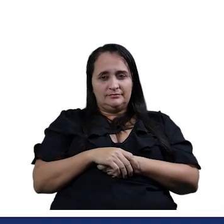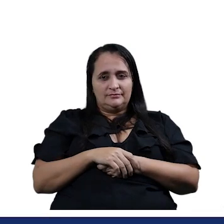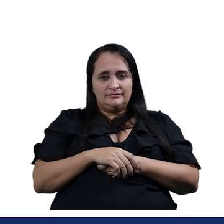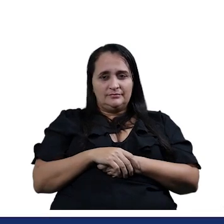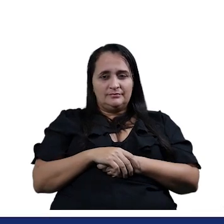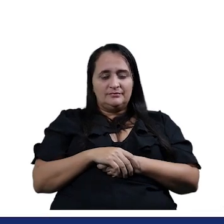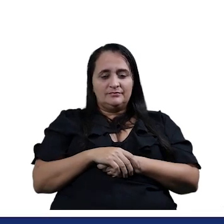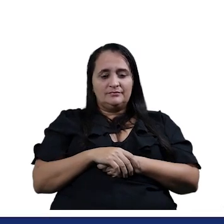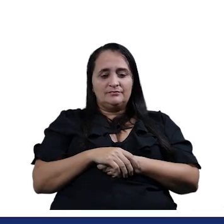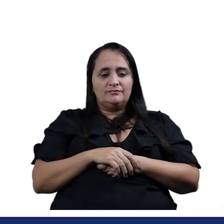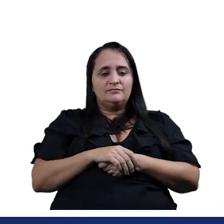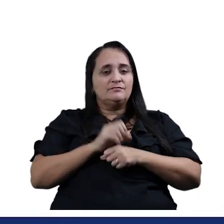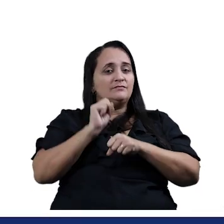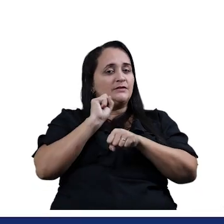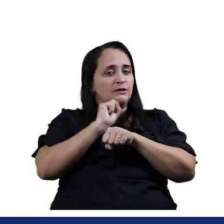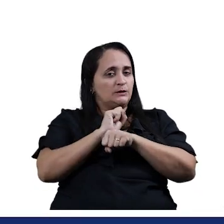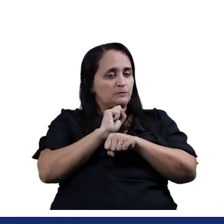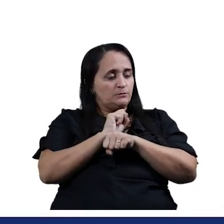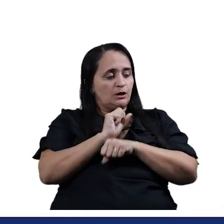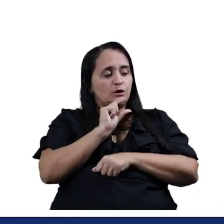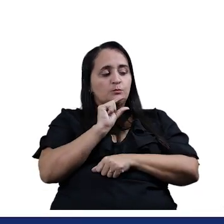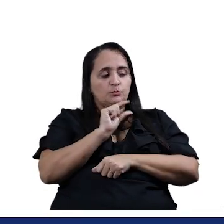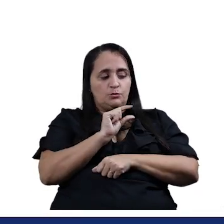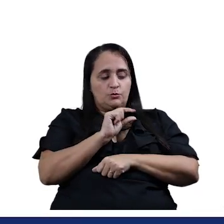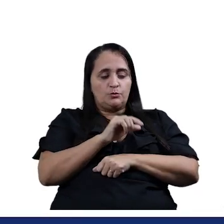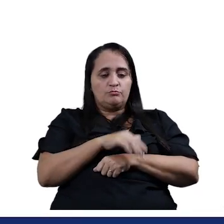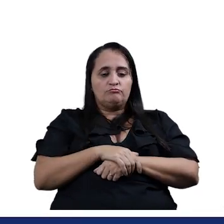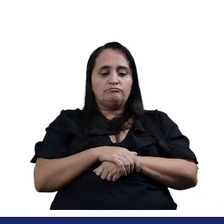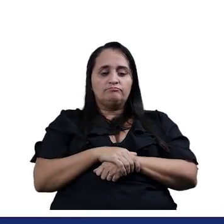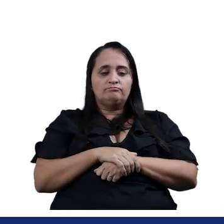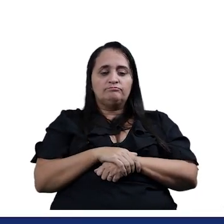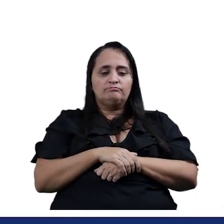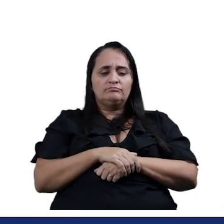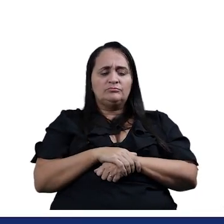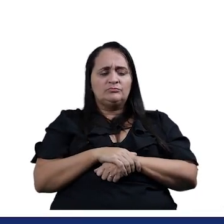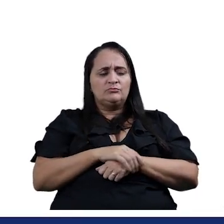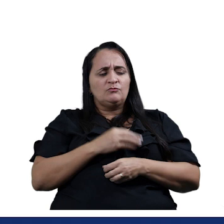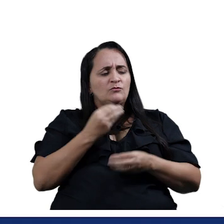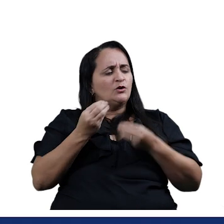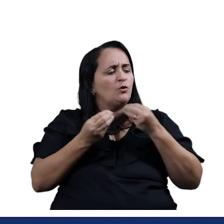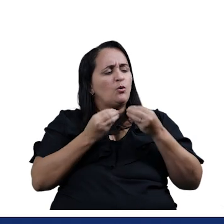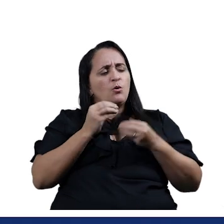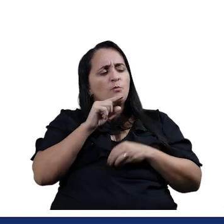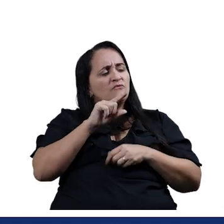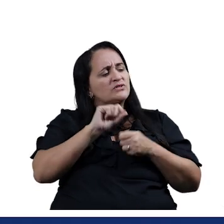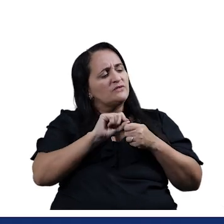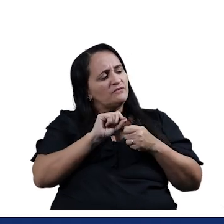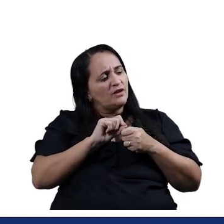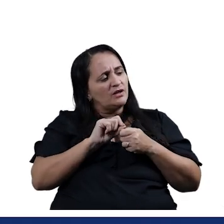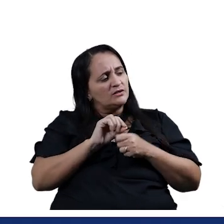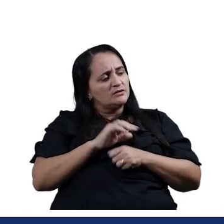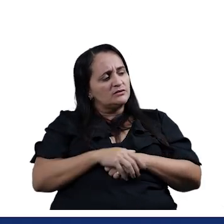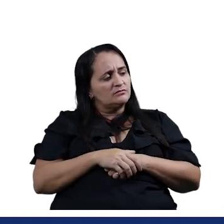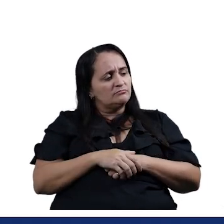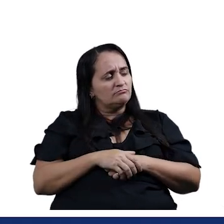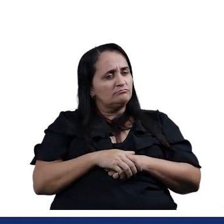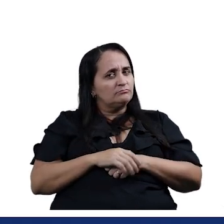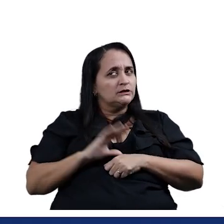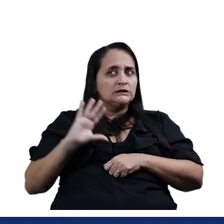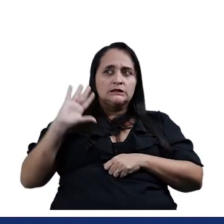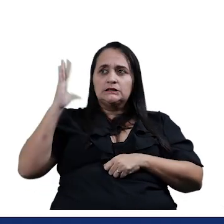questões. Espere um pouco. Como é que você faz? Afinal,